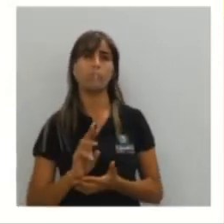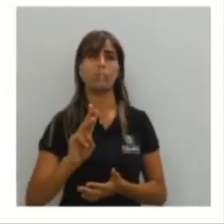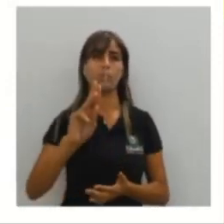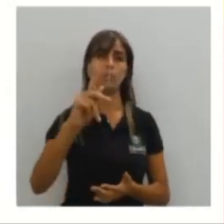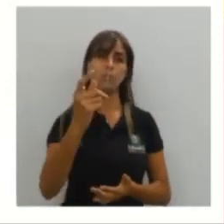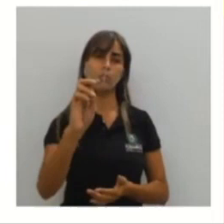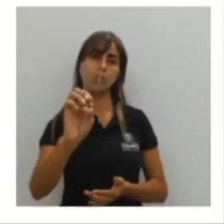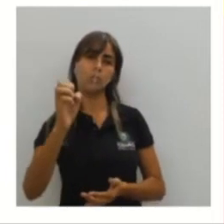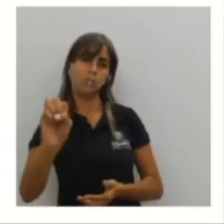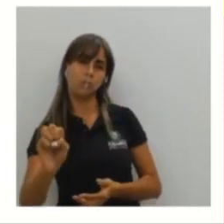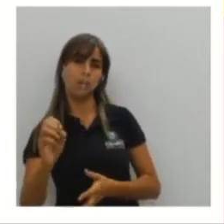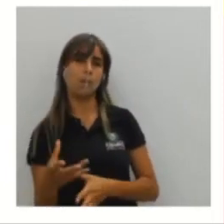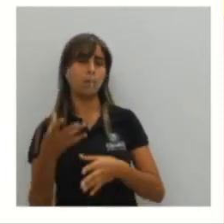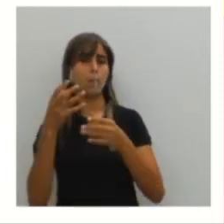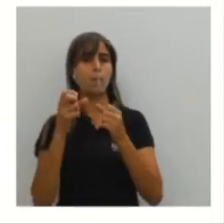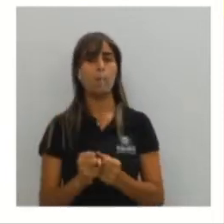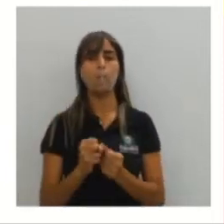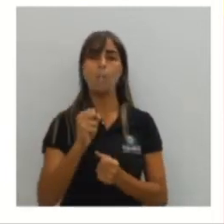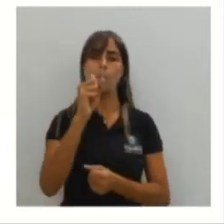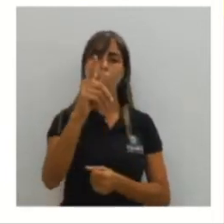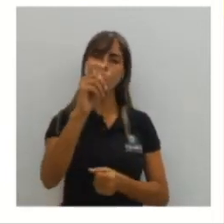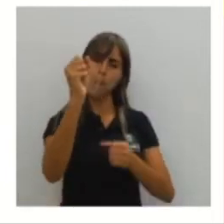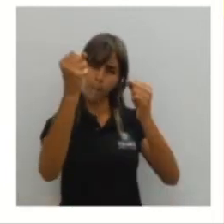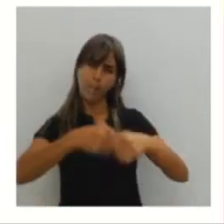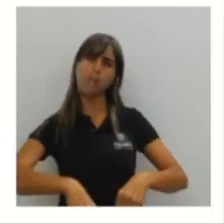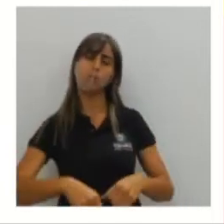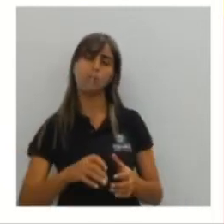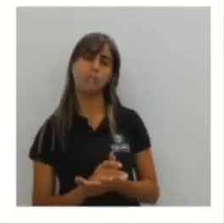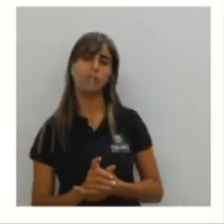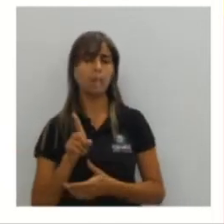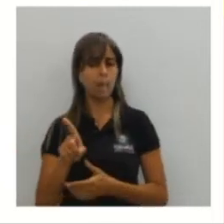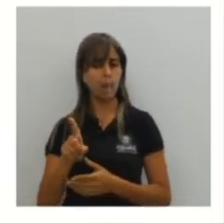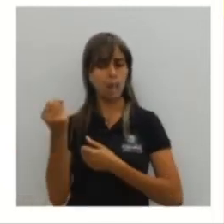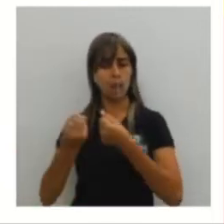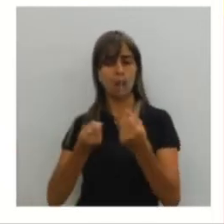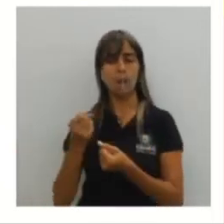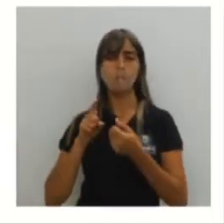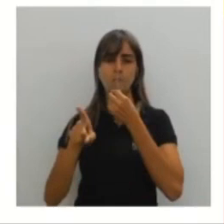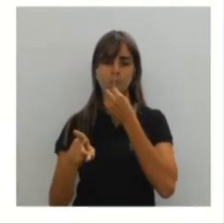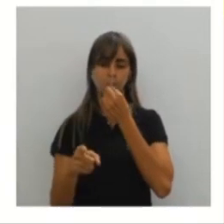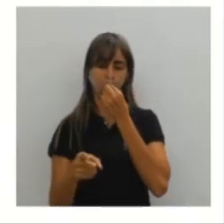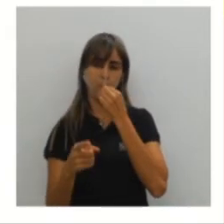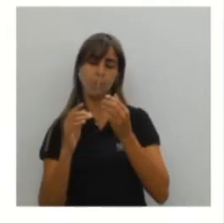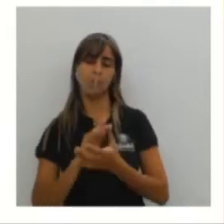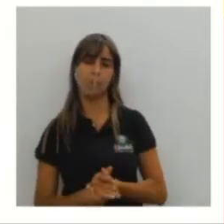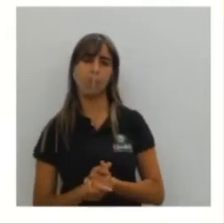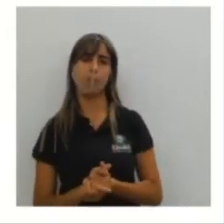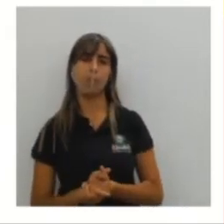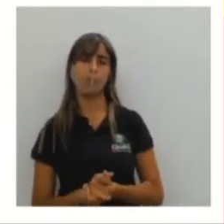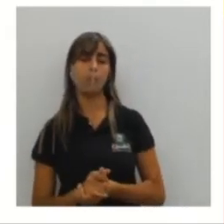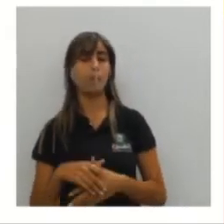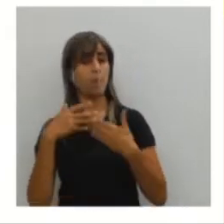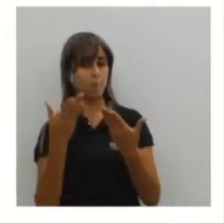indica posse, perguntando sobre posse. Então eu quero saber, de quem é aquele carro? Whose car is that? Whose car is that?